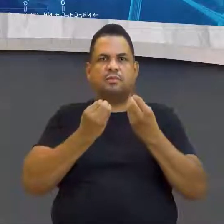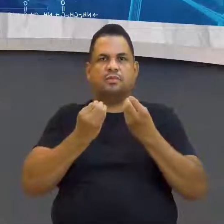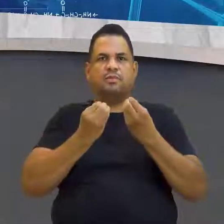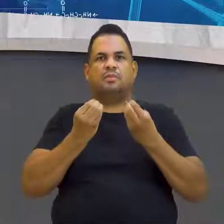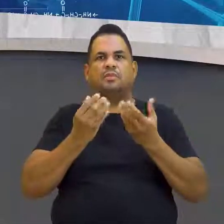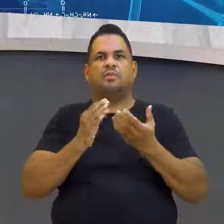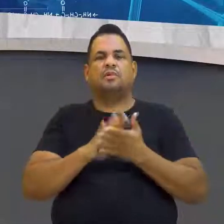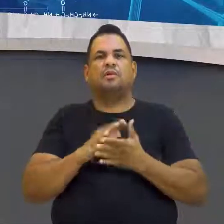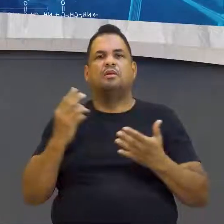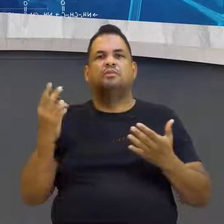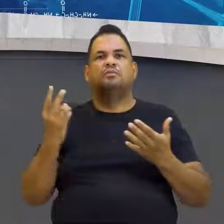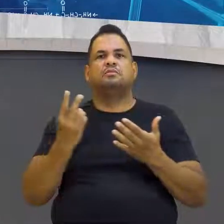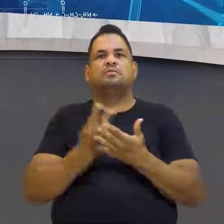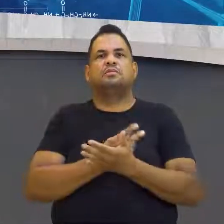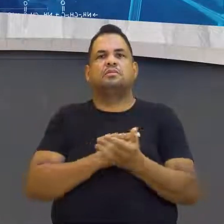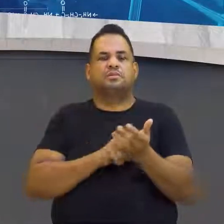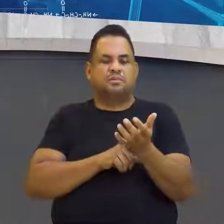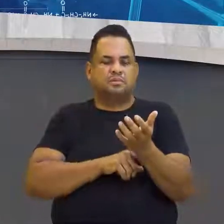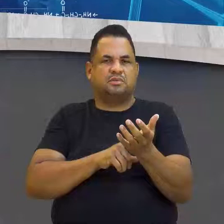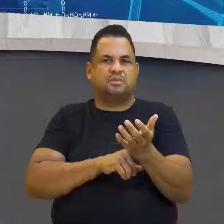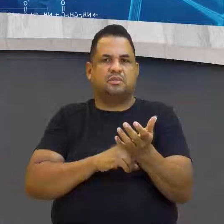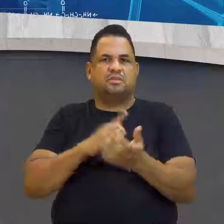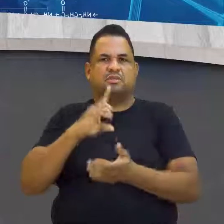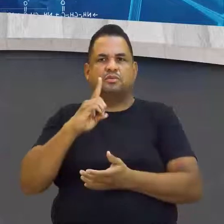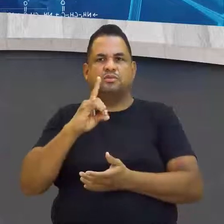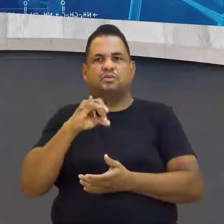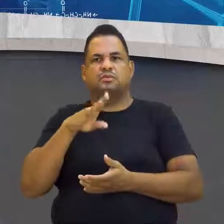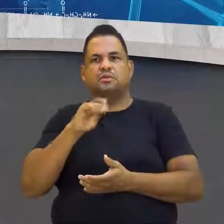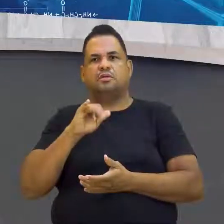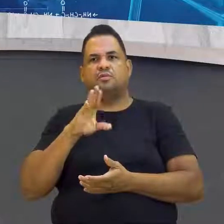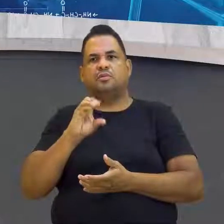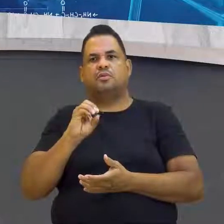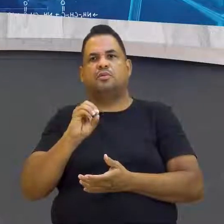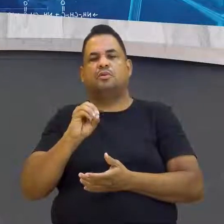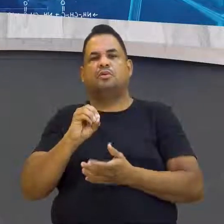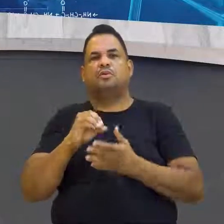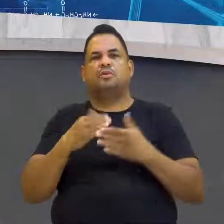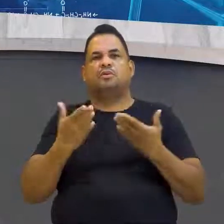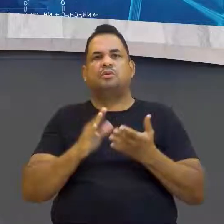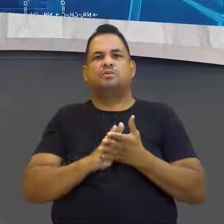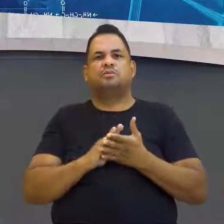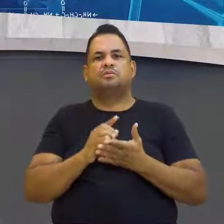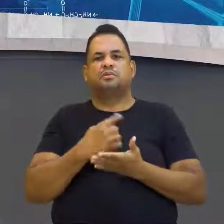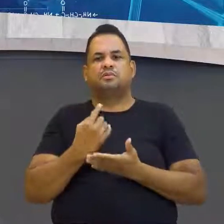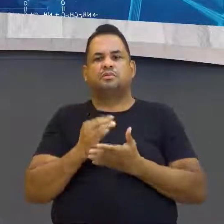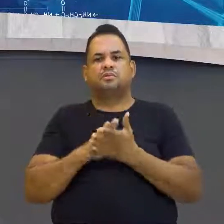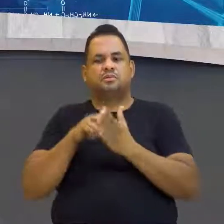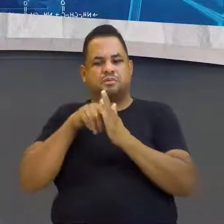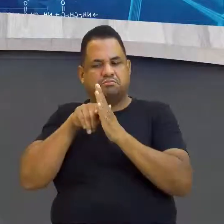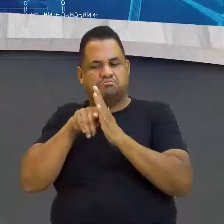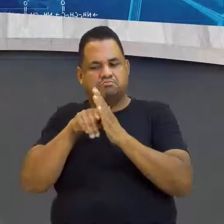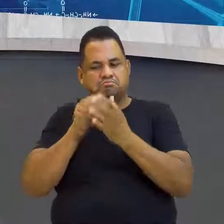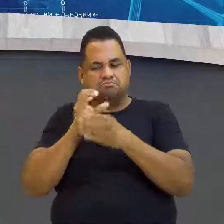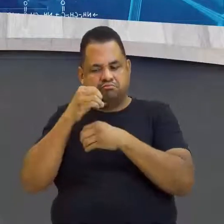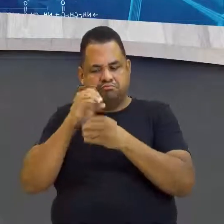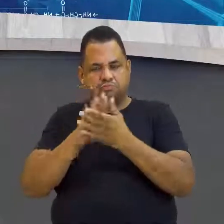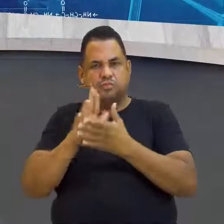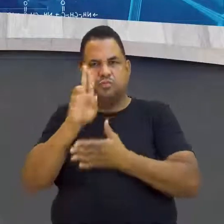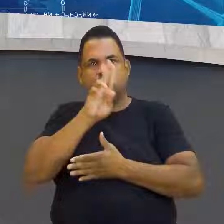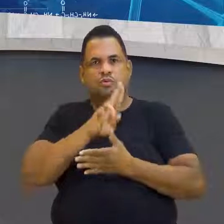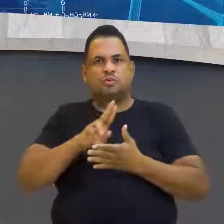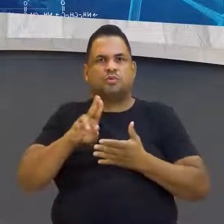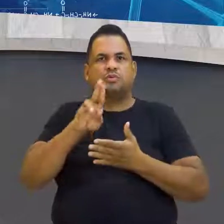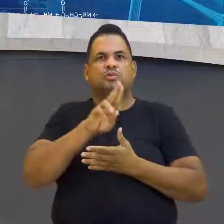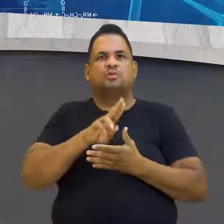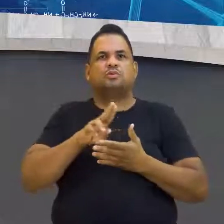funciona o sangue do diabo. Nós trabalhamos esse experimento, nós professores, usando uma